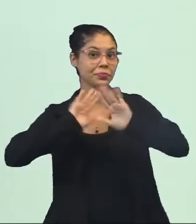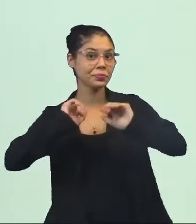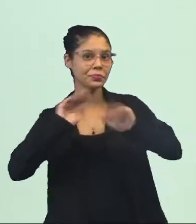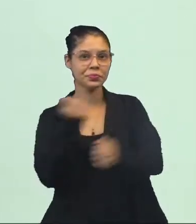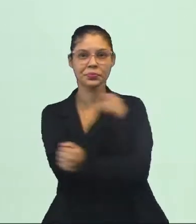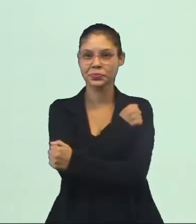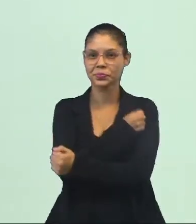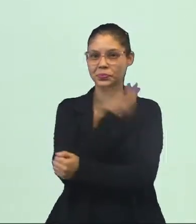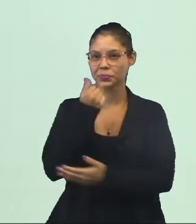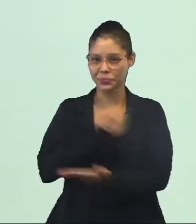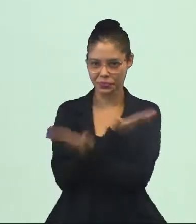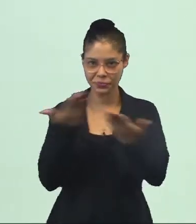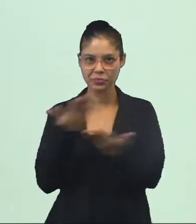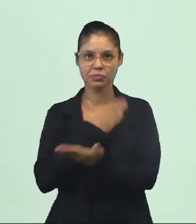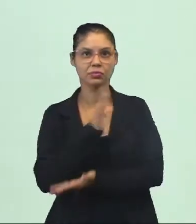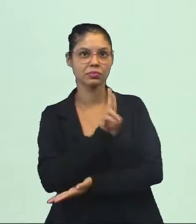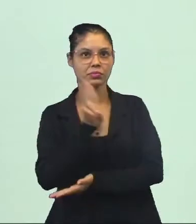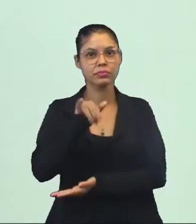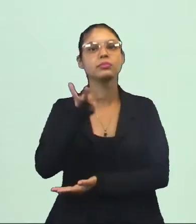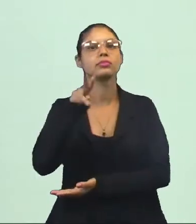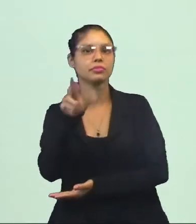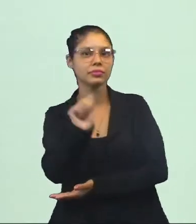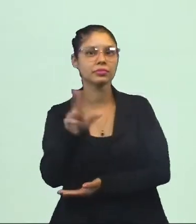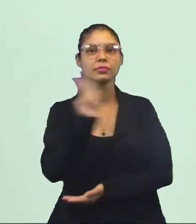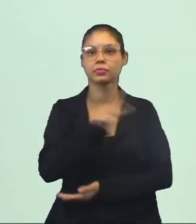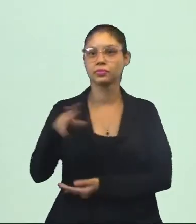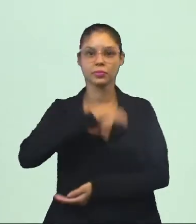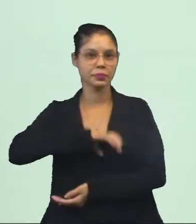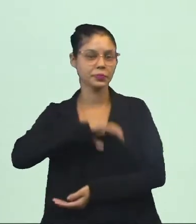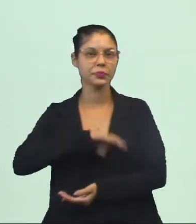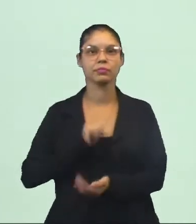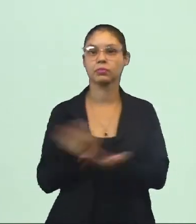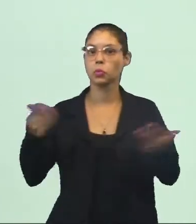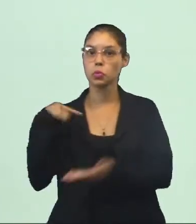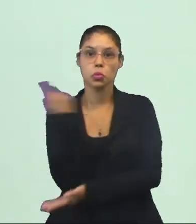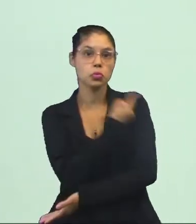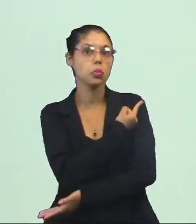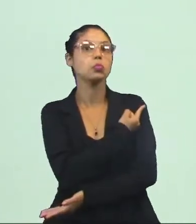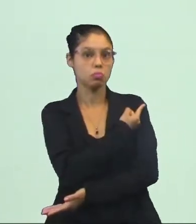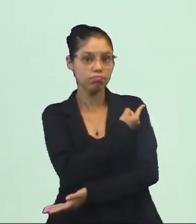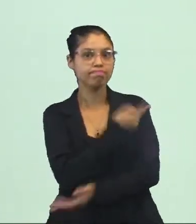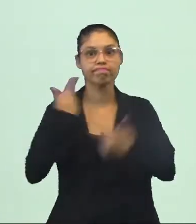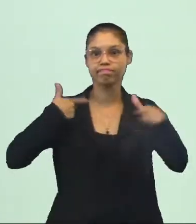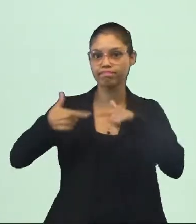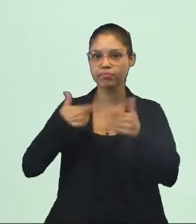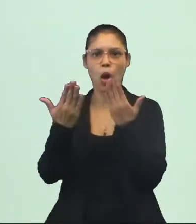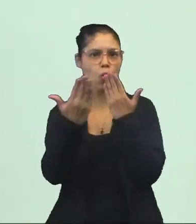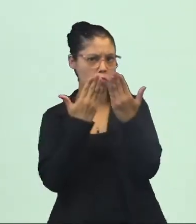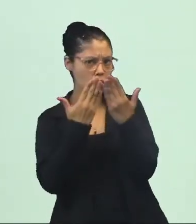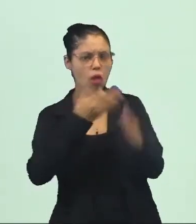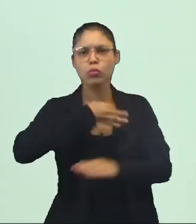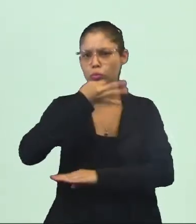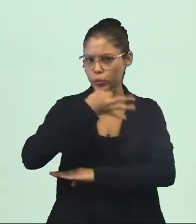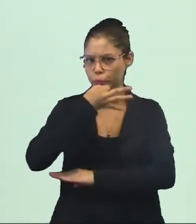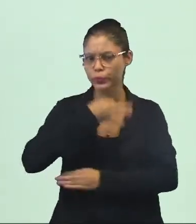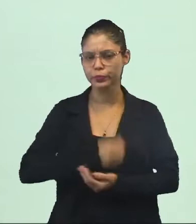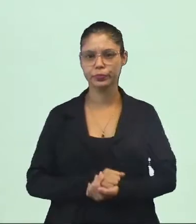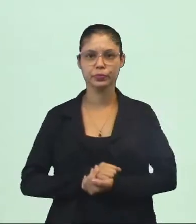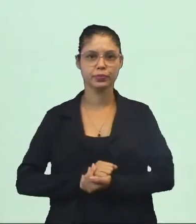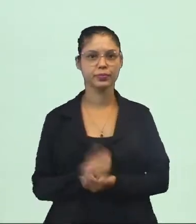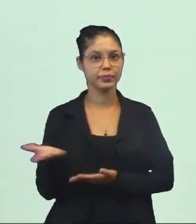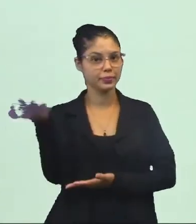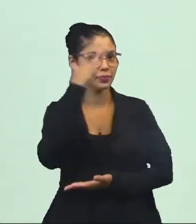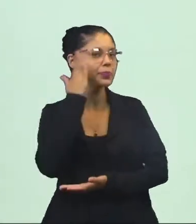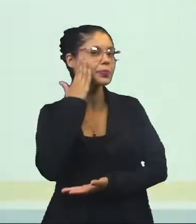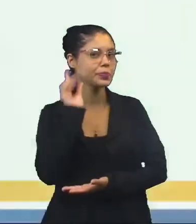Olá, queridos alunos, tudo bem? Me chamo Nayara, sou professora de língua portuguesa e hoje nós iremos trabalhar comparação de opiniões. Vamos lá